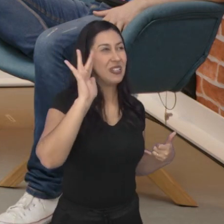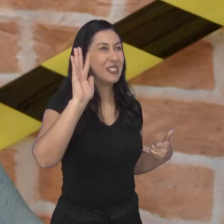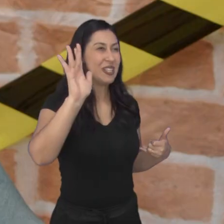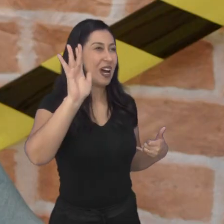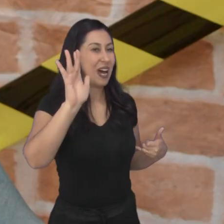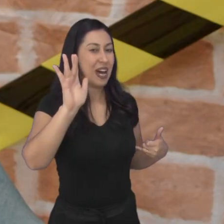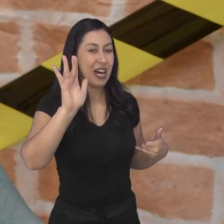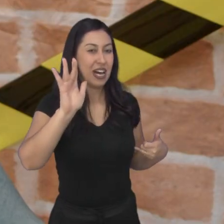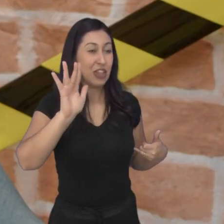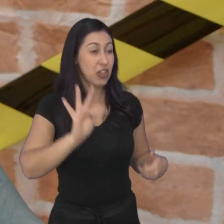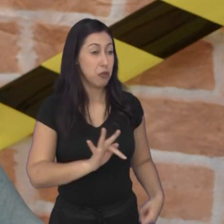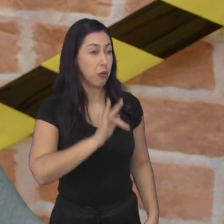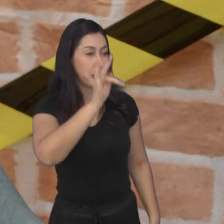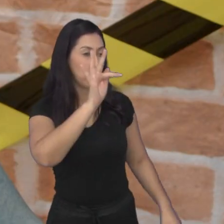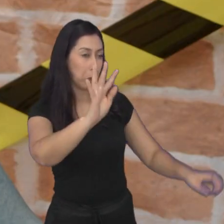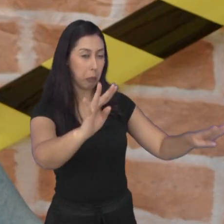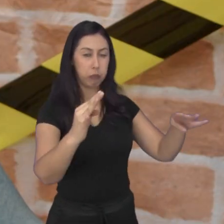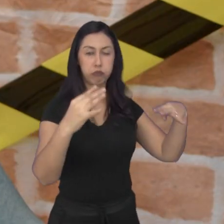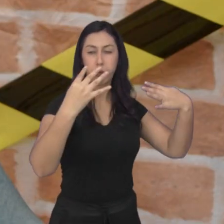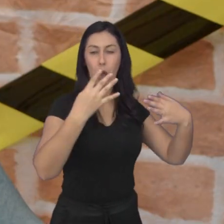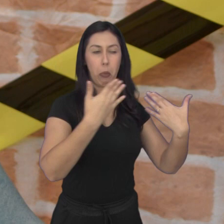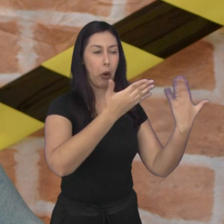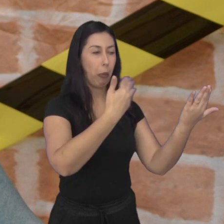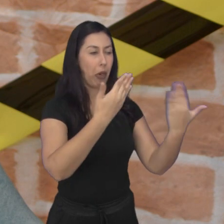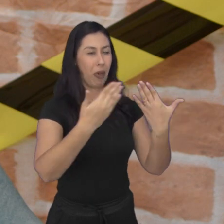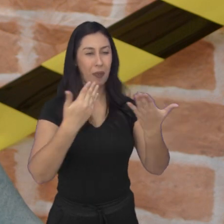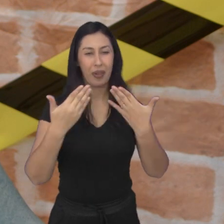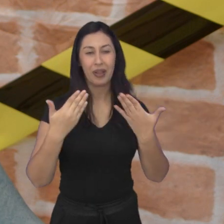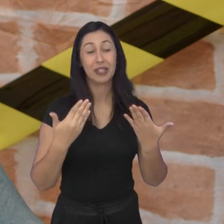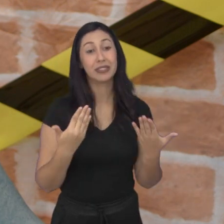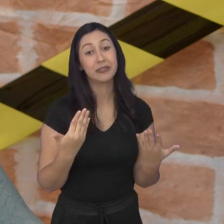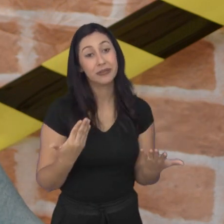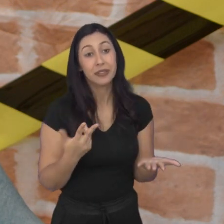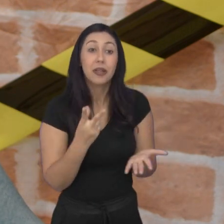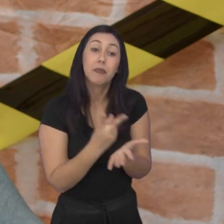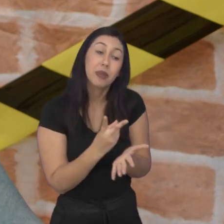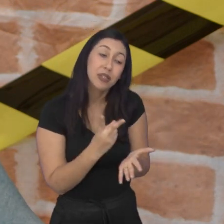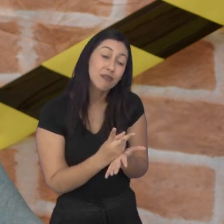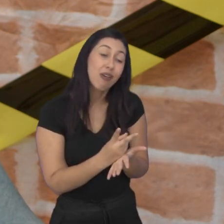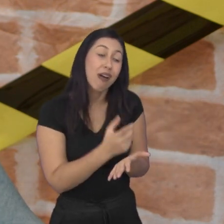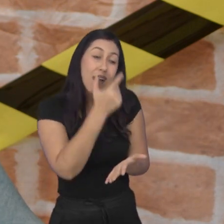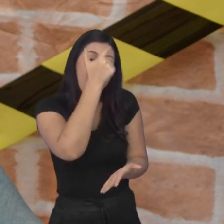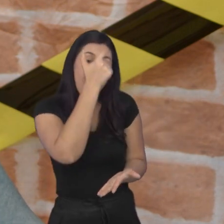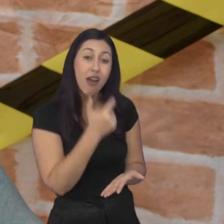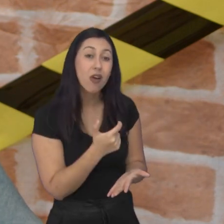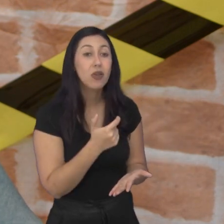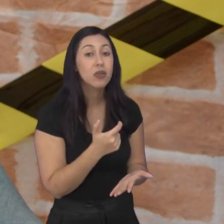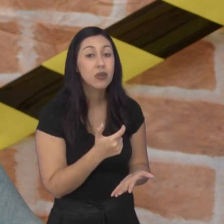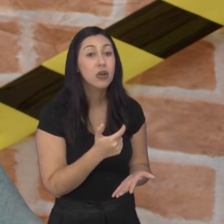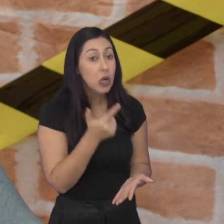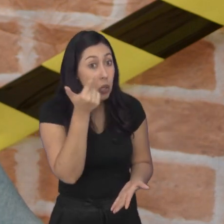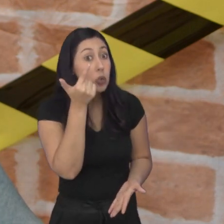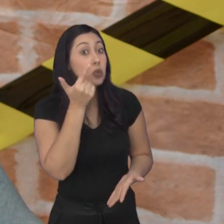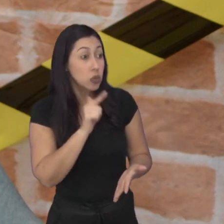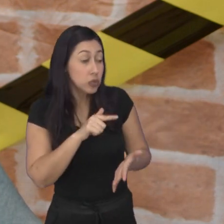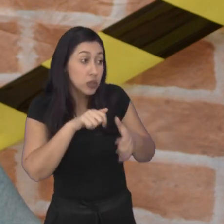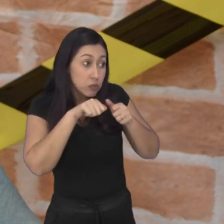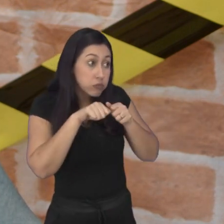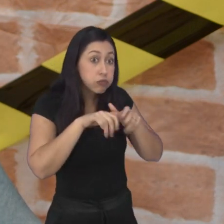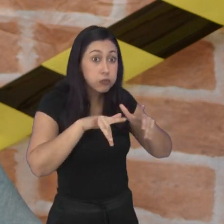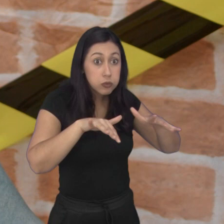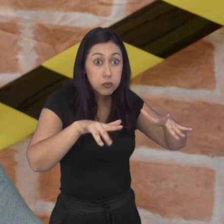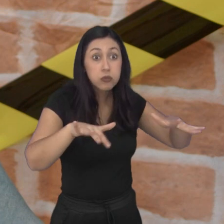imaginar que falarão das coisas que você faz, assim. Ainda que, pelo menos no meu caso, eu consiga ganhar alguma